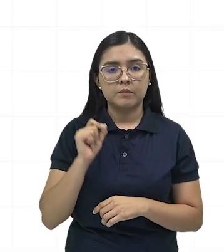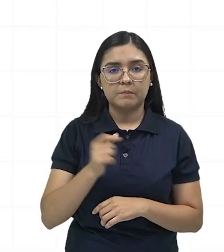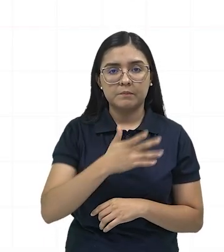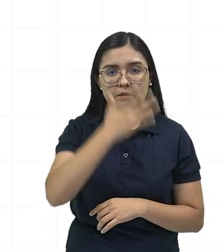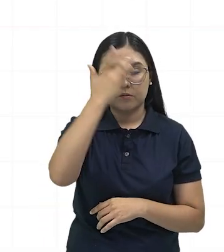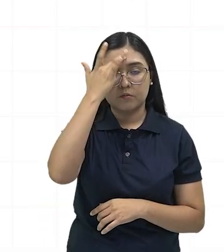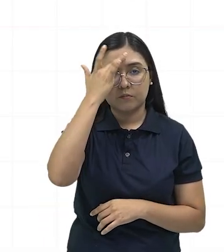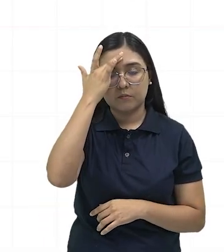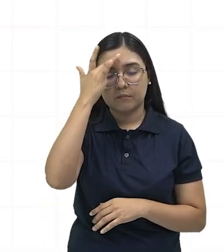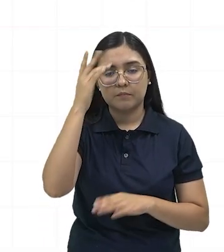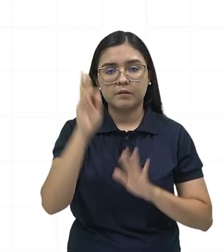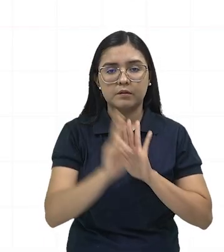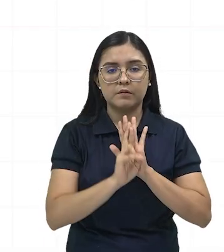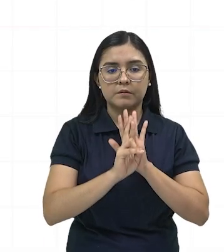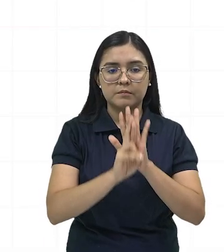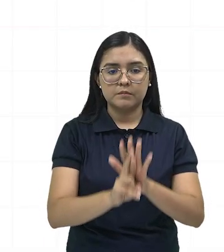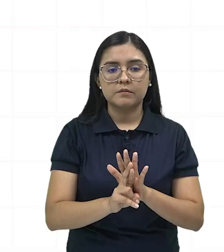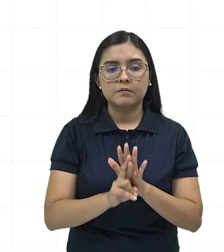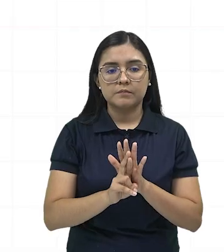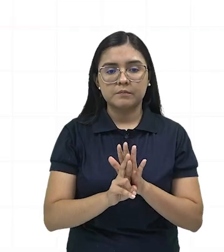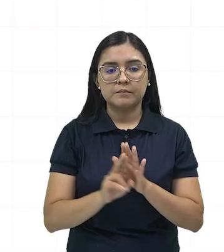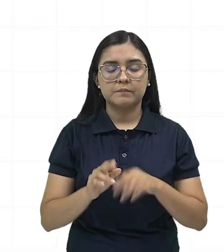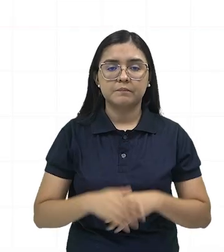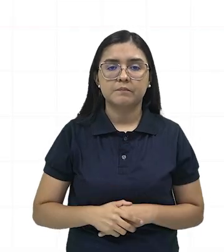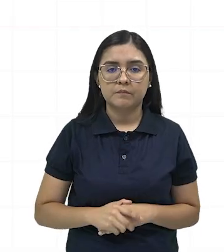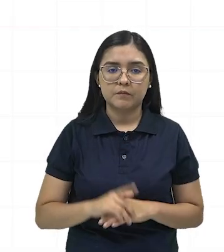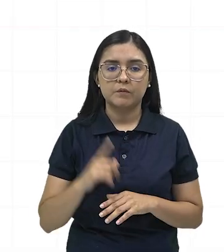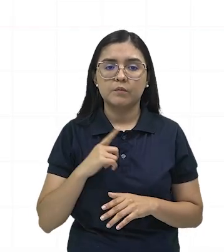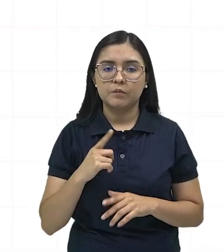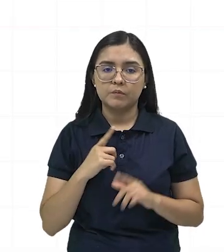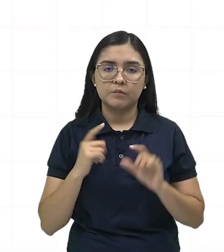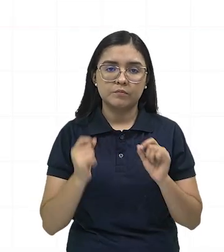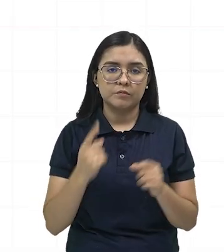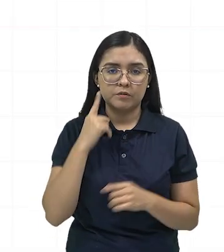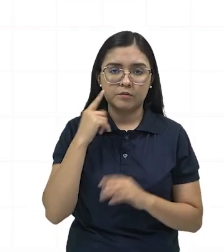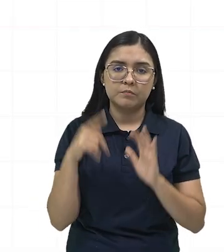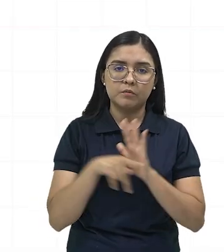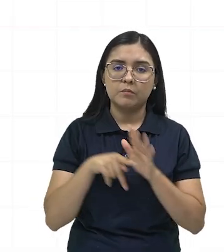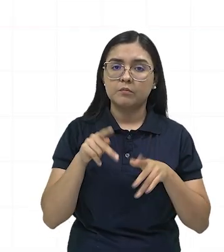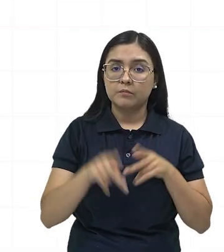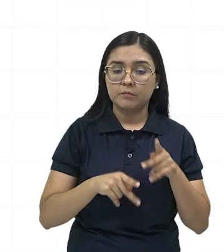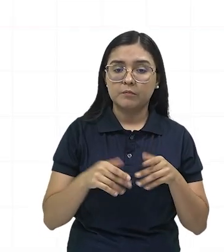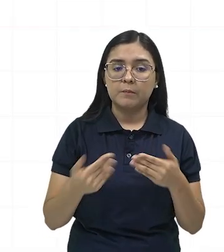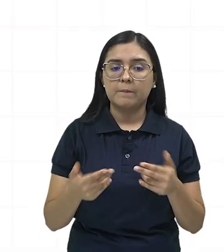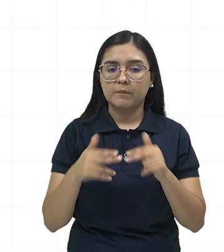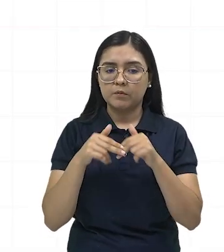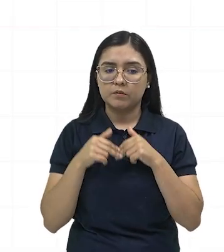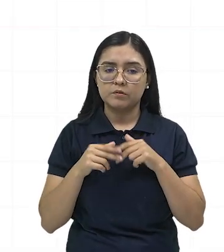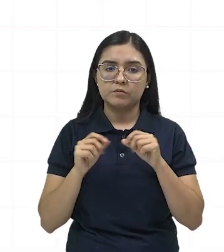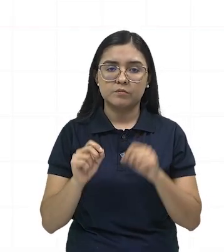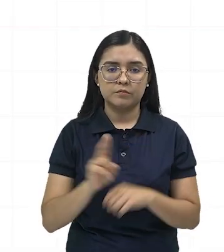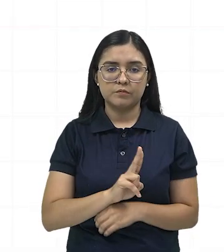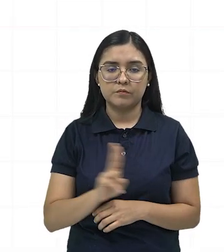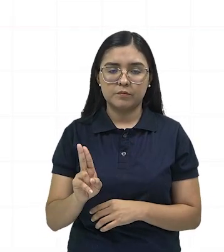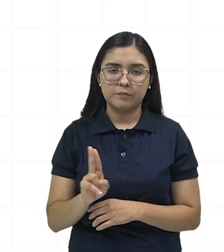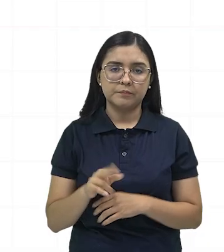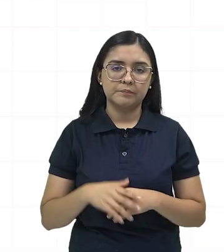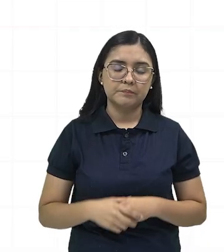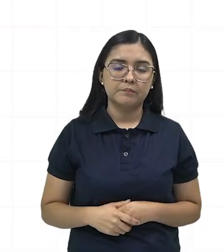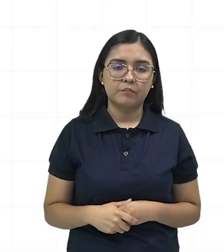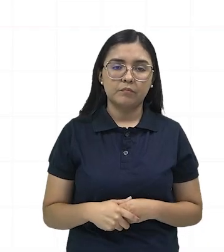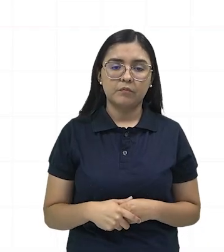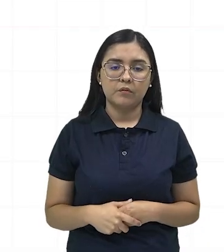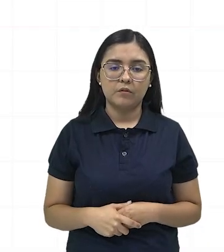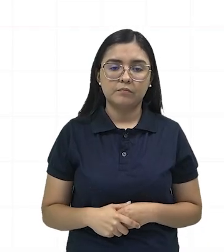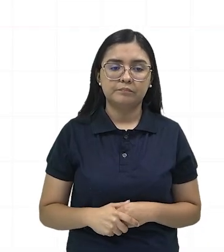para representar os nossos interesses, tá? Então, por isso o nome democracia